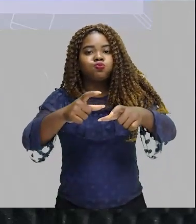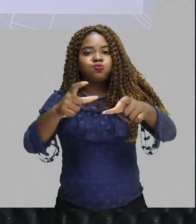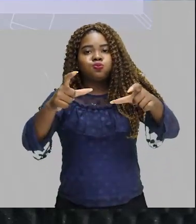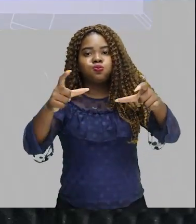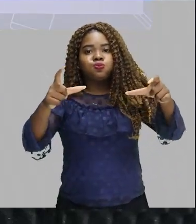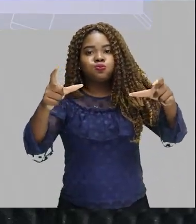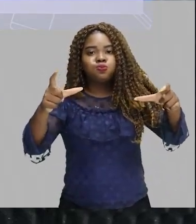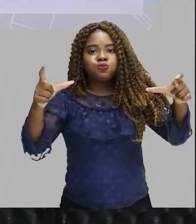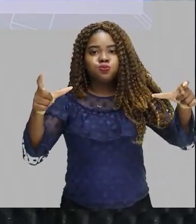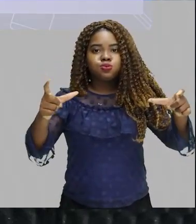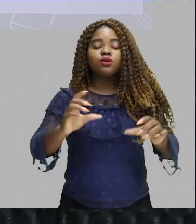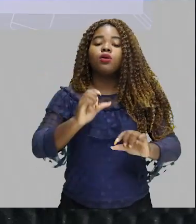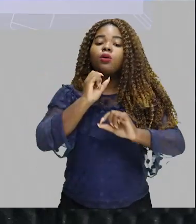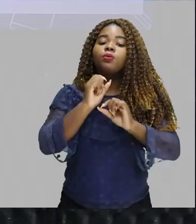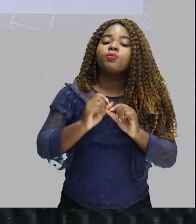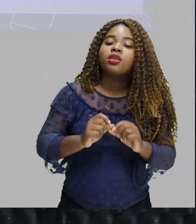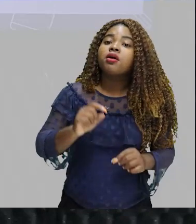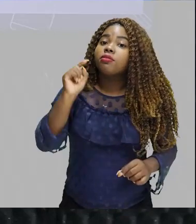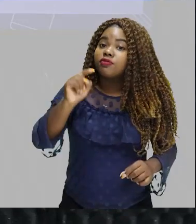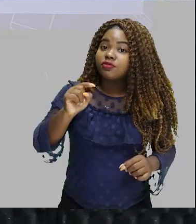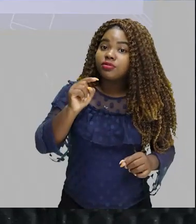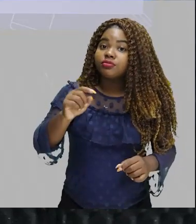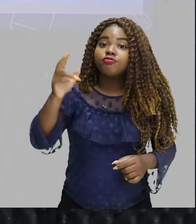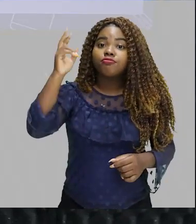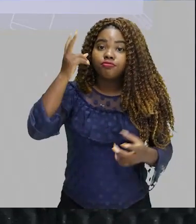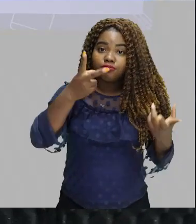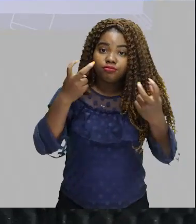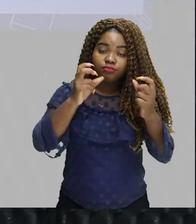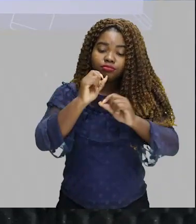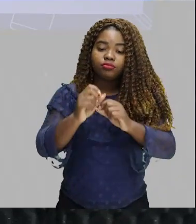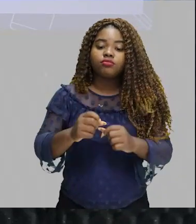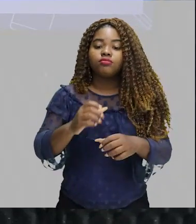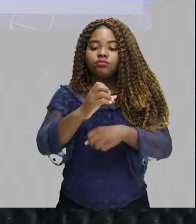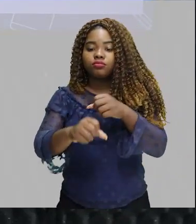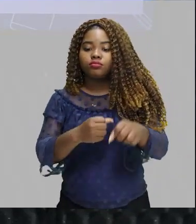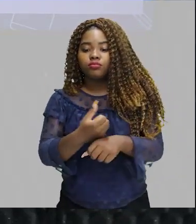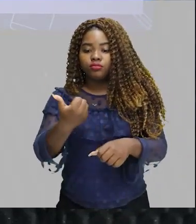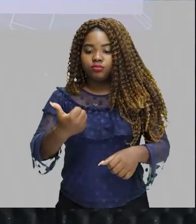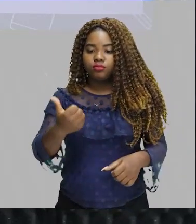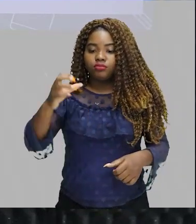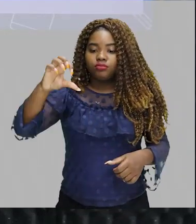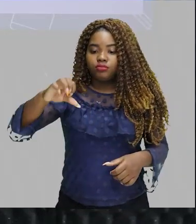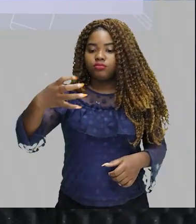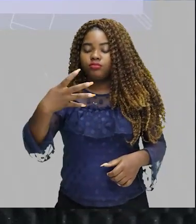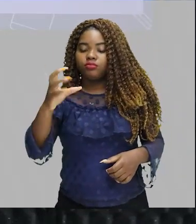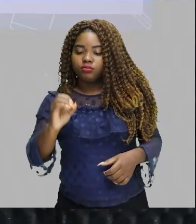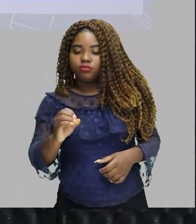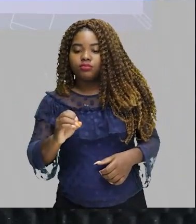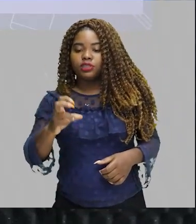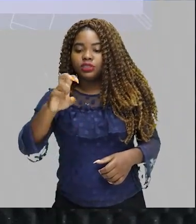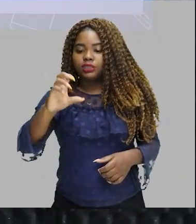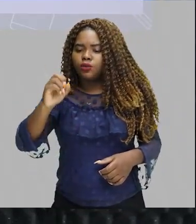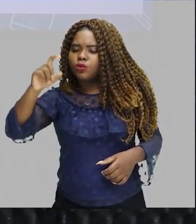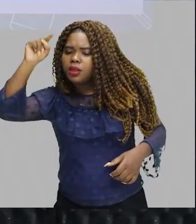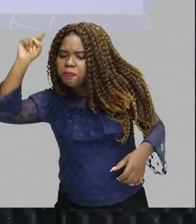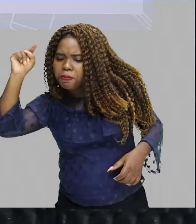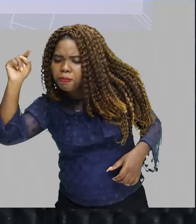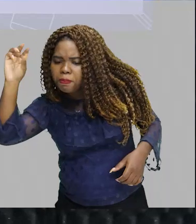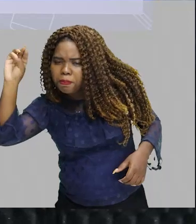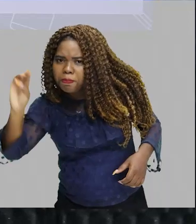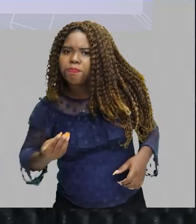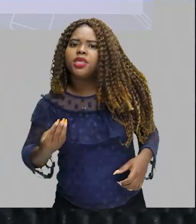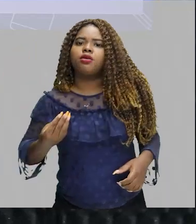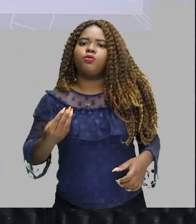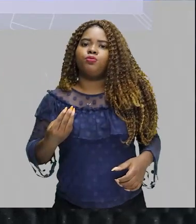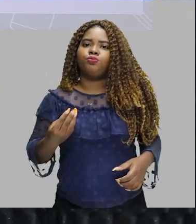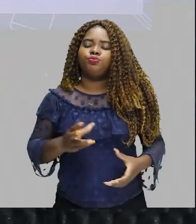galera, tá certo? Só para tu ter noção, em 1940 a população brasileira estava numa média de 50 milhões de habitantes. Tá? Quando a gente chega, por exemplo,